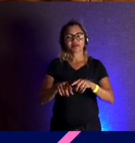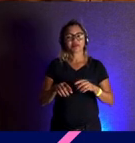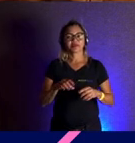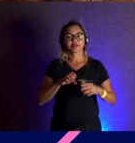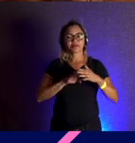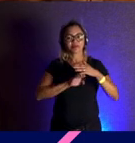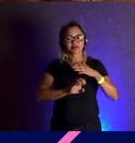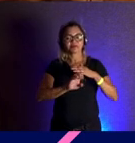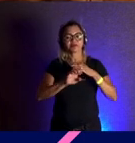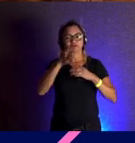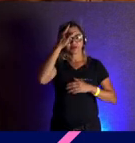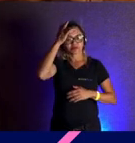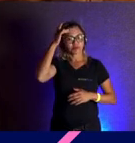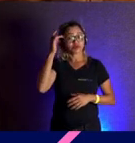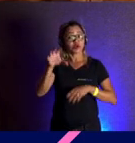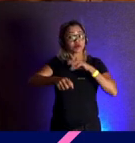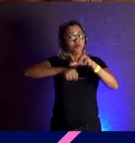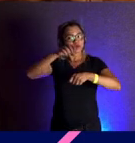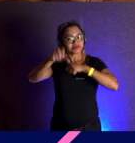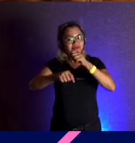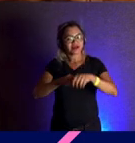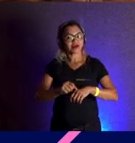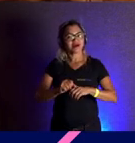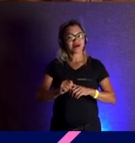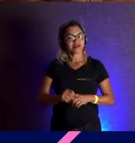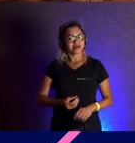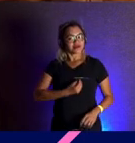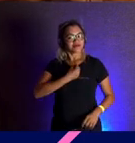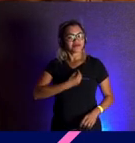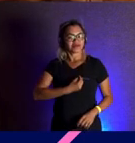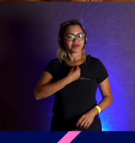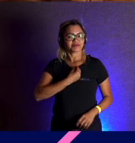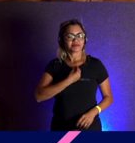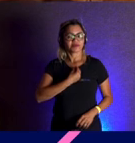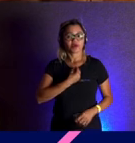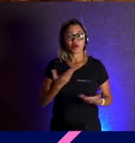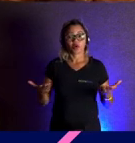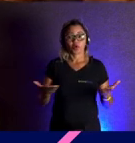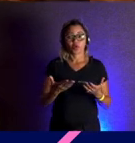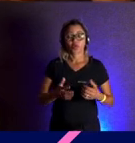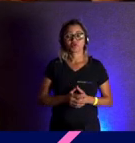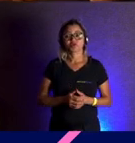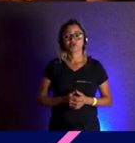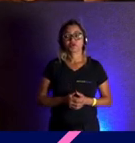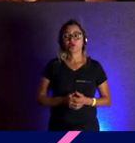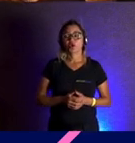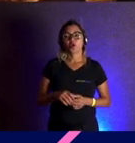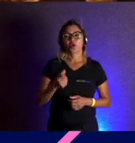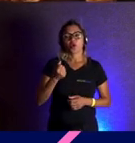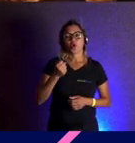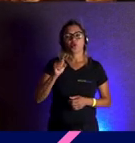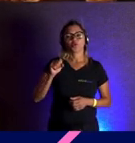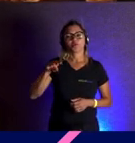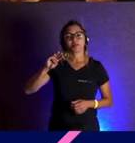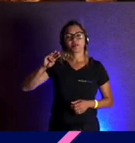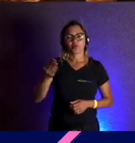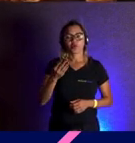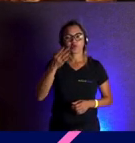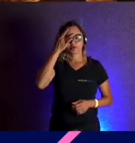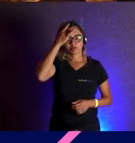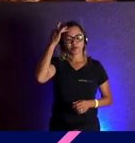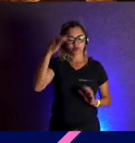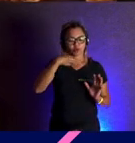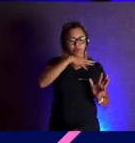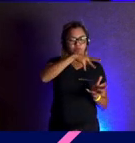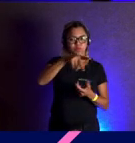das pessoas buscarem, né, a sua sobrevivência. Tanto que a gente hoje está em quase 8, passou de 8 bilhões de pessoas no